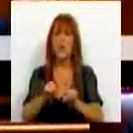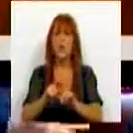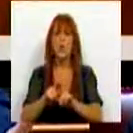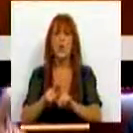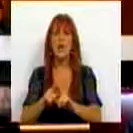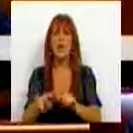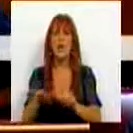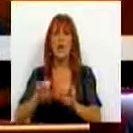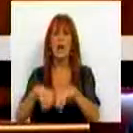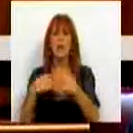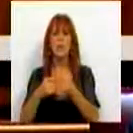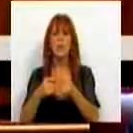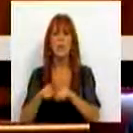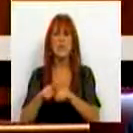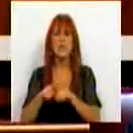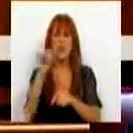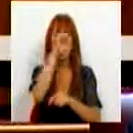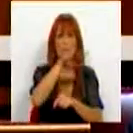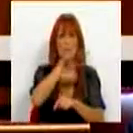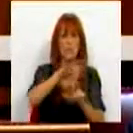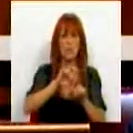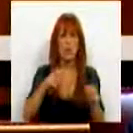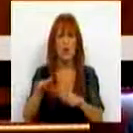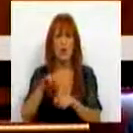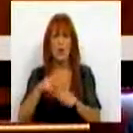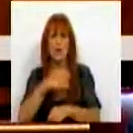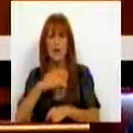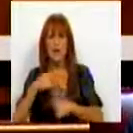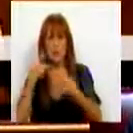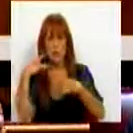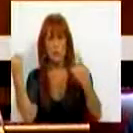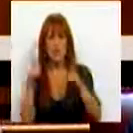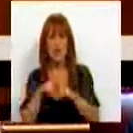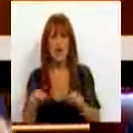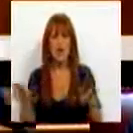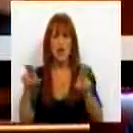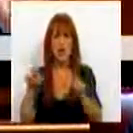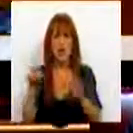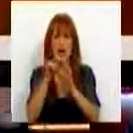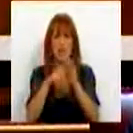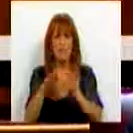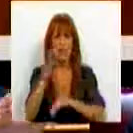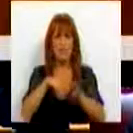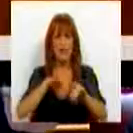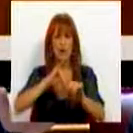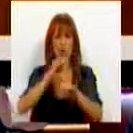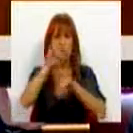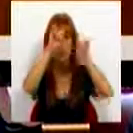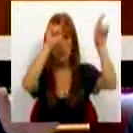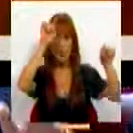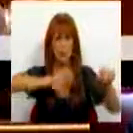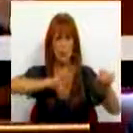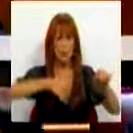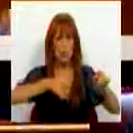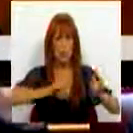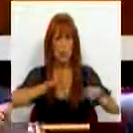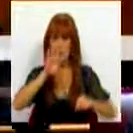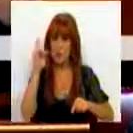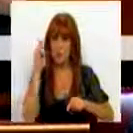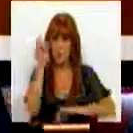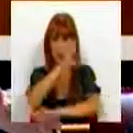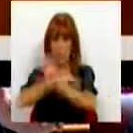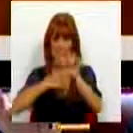dumping social, o dumping ambiental ou o dumping para a saúde pública das normas praticadas em outras regiões do mundo. Se a União